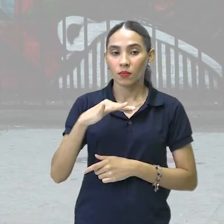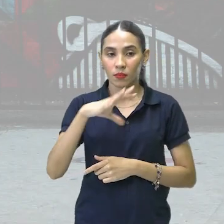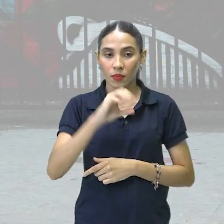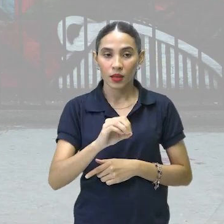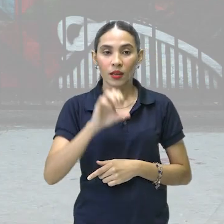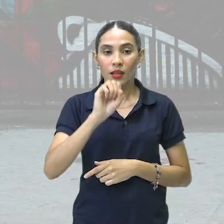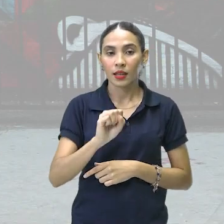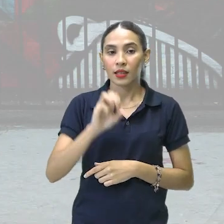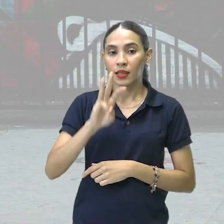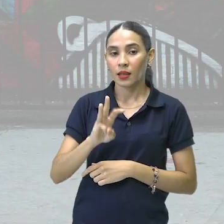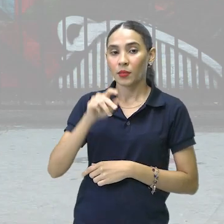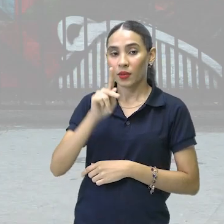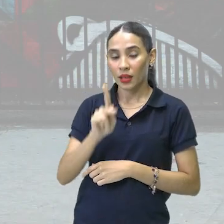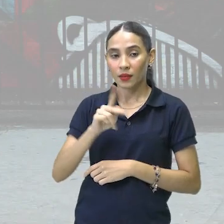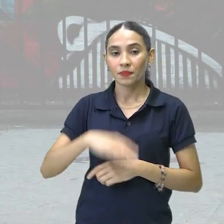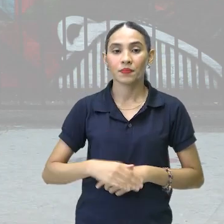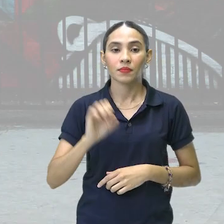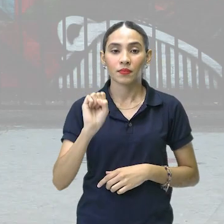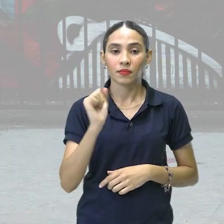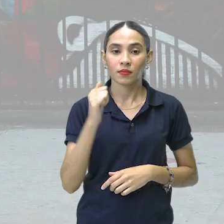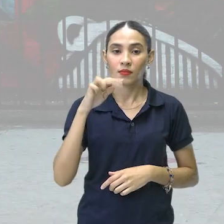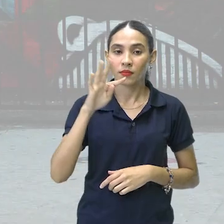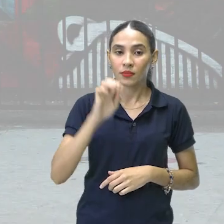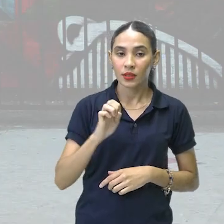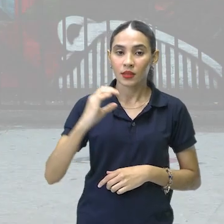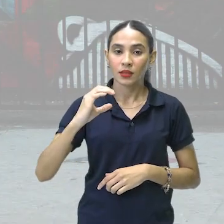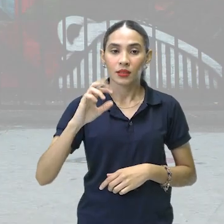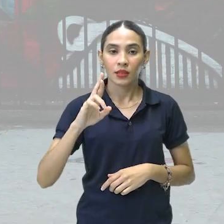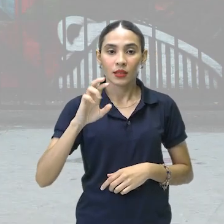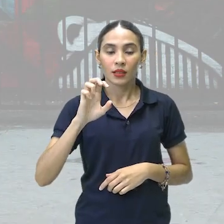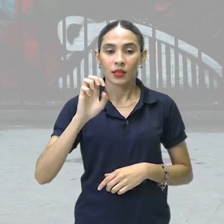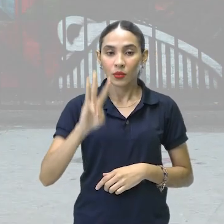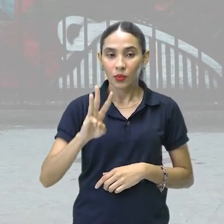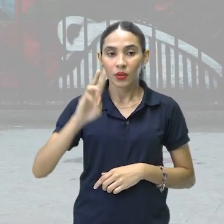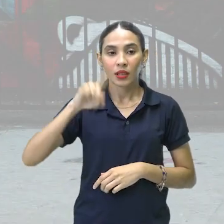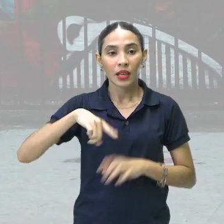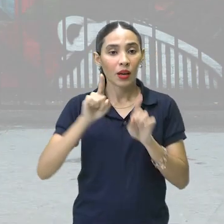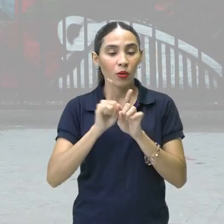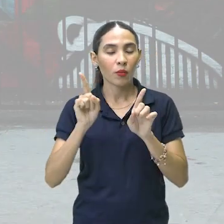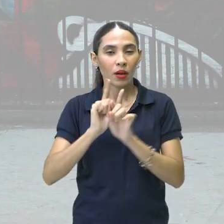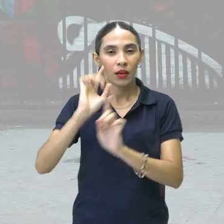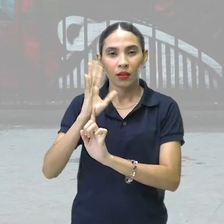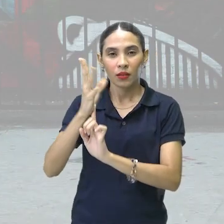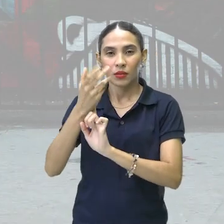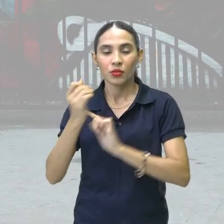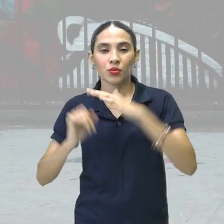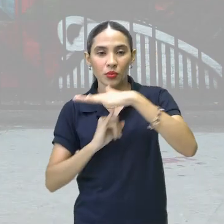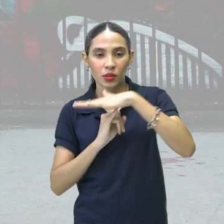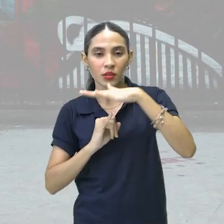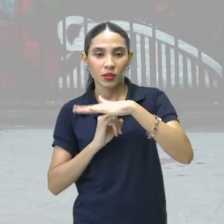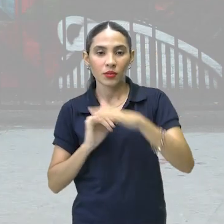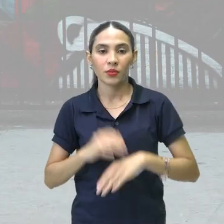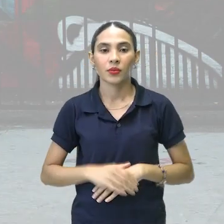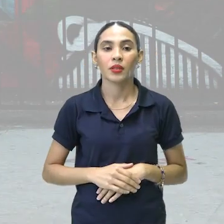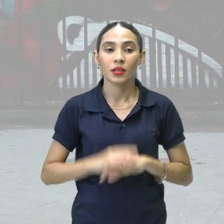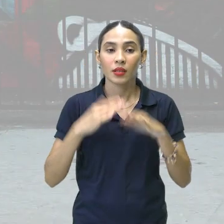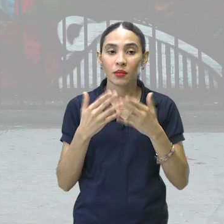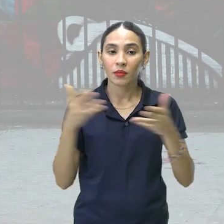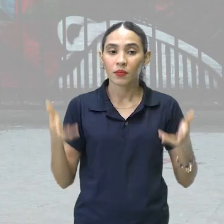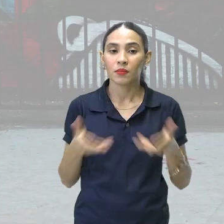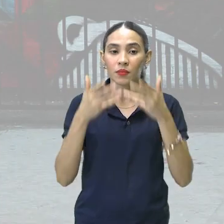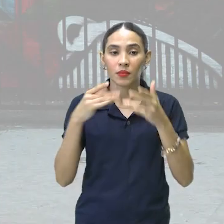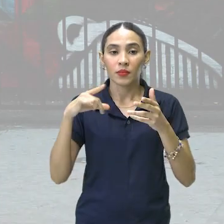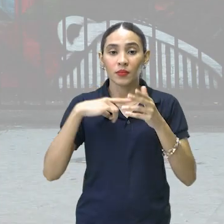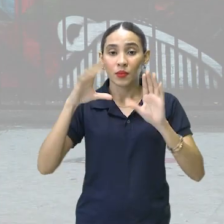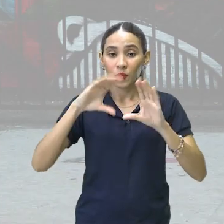Márcio SWK, da Santa Creu, que é uma associação de artistas que mobilizou